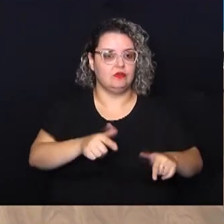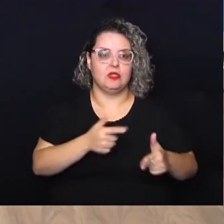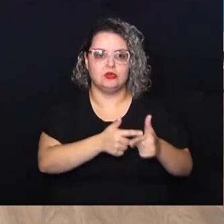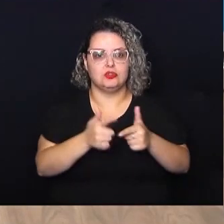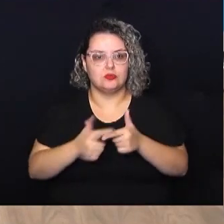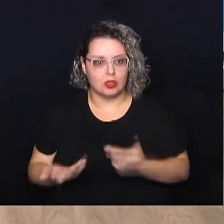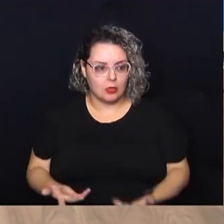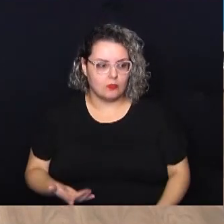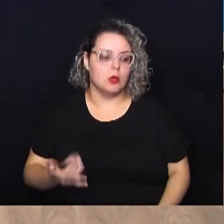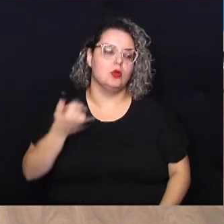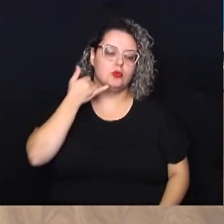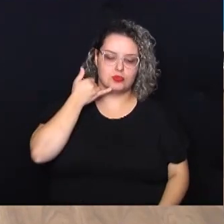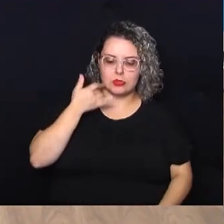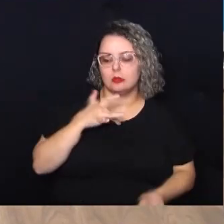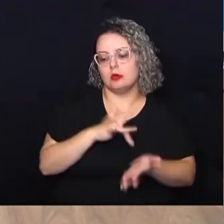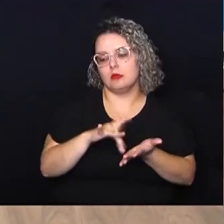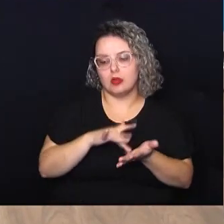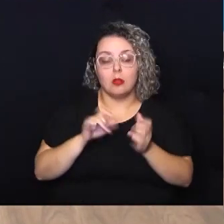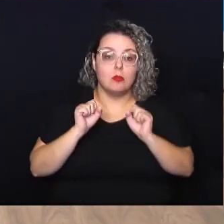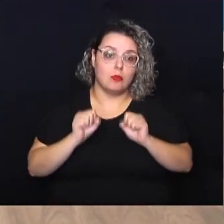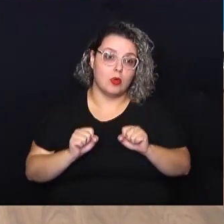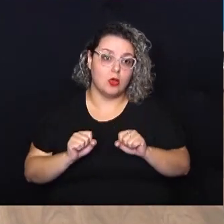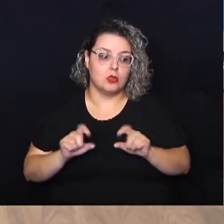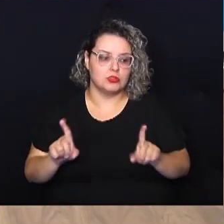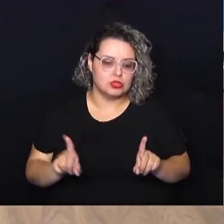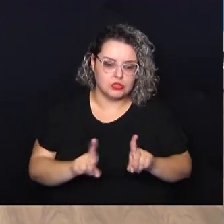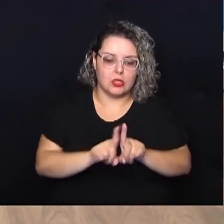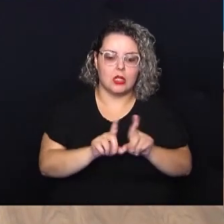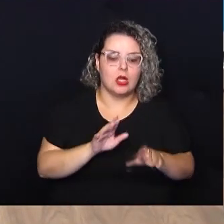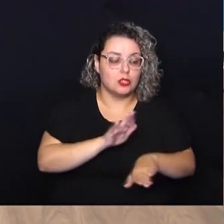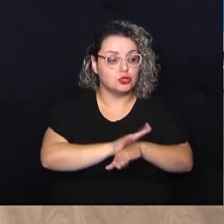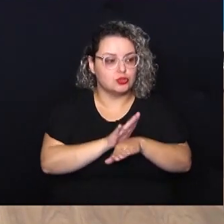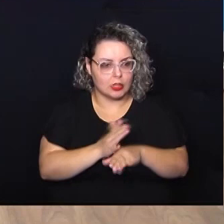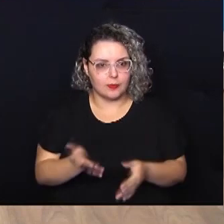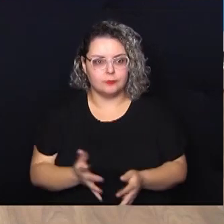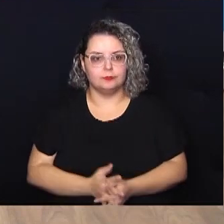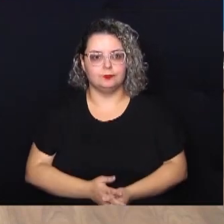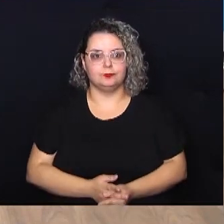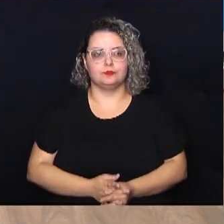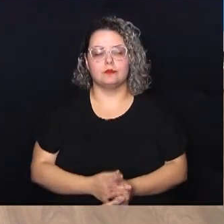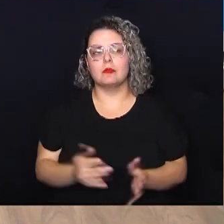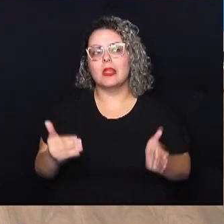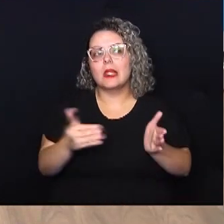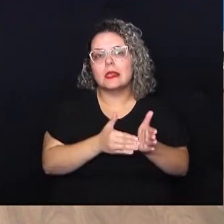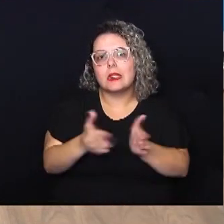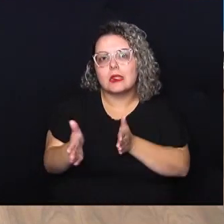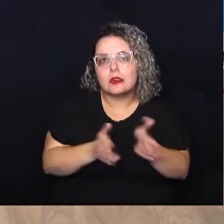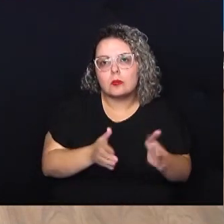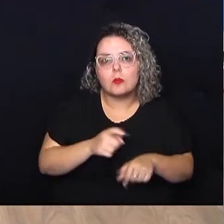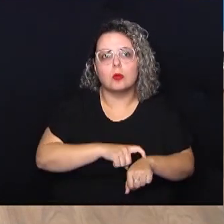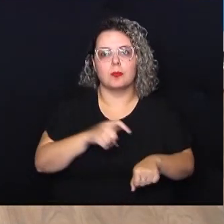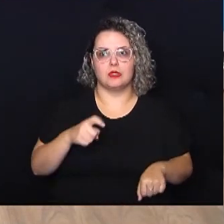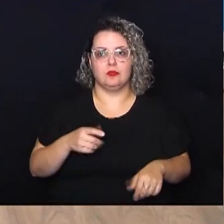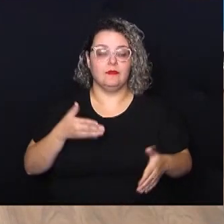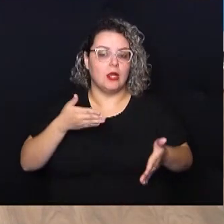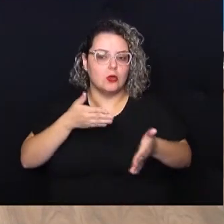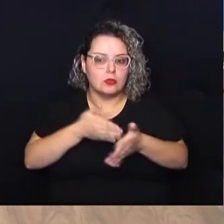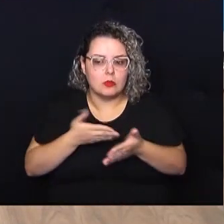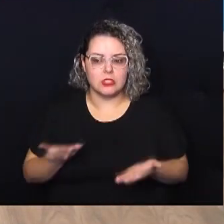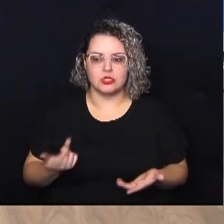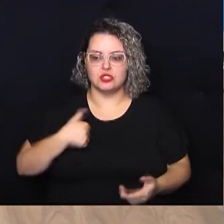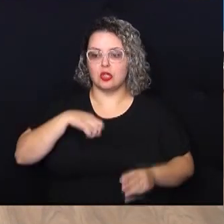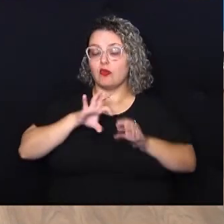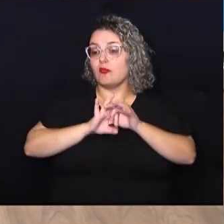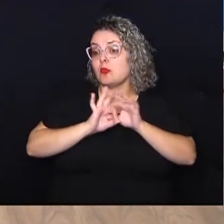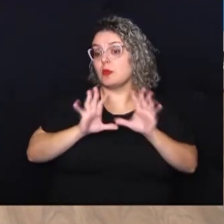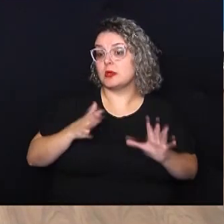o celular e o tablet pode acabar sendo um aliado. Até que ponto vai este limite de eu vou permitir